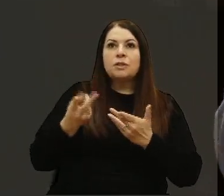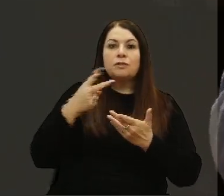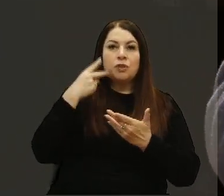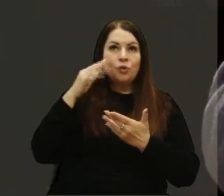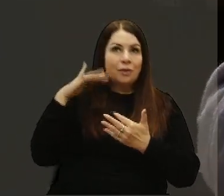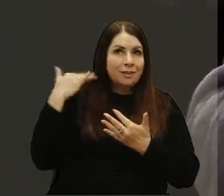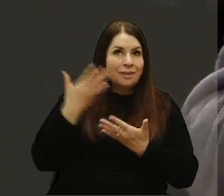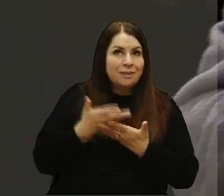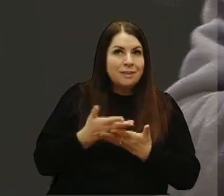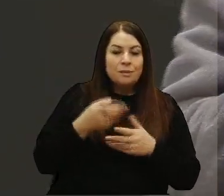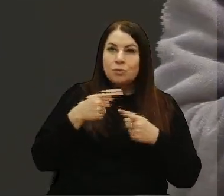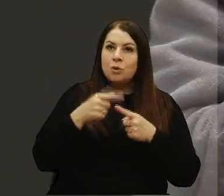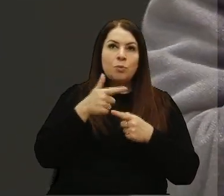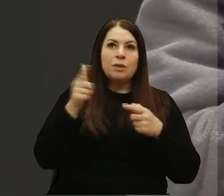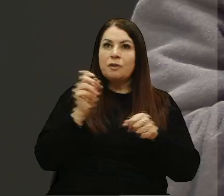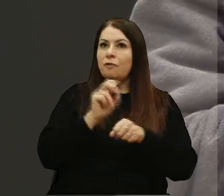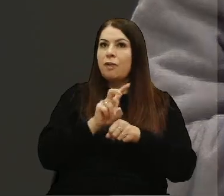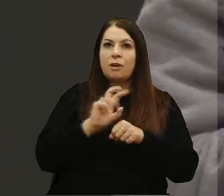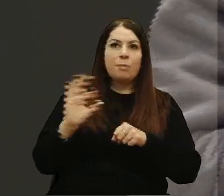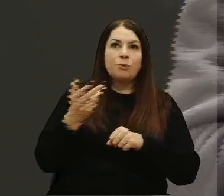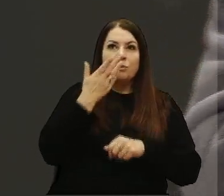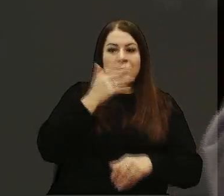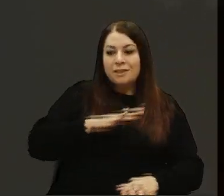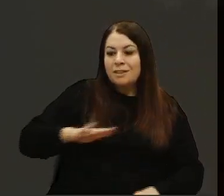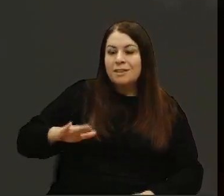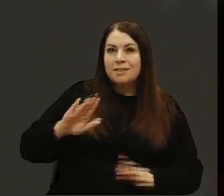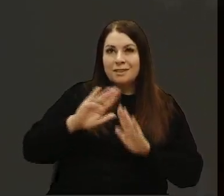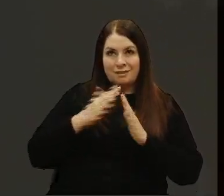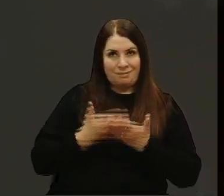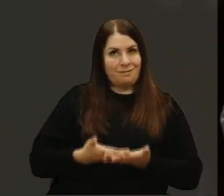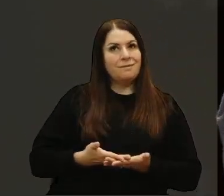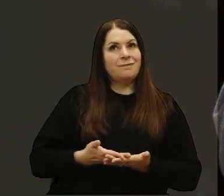Andressa, porque lá não tem vaga para todas as crianças em creche.